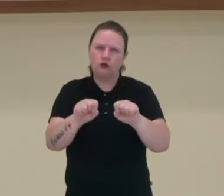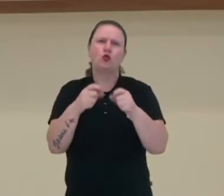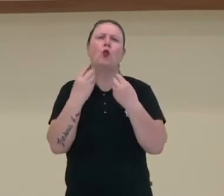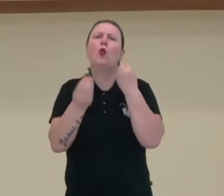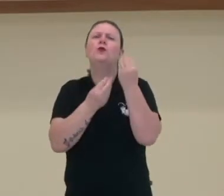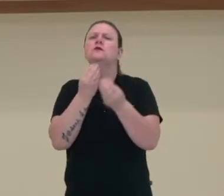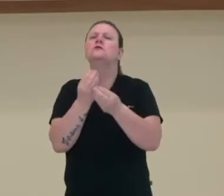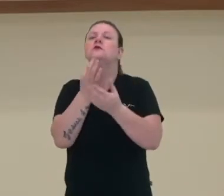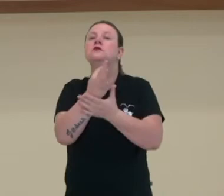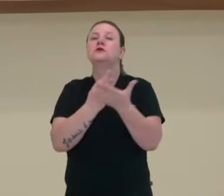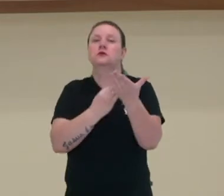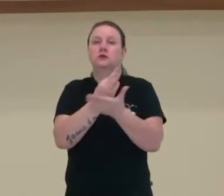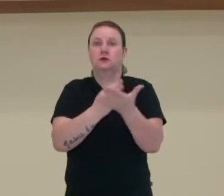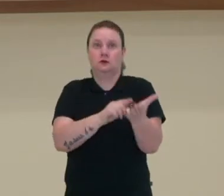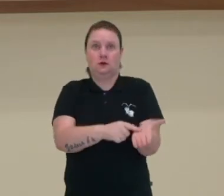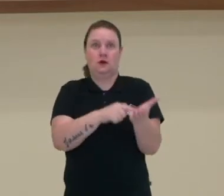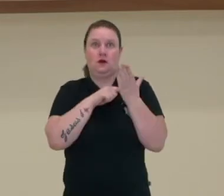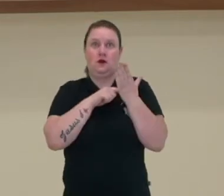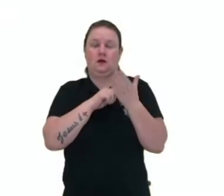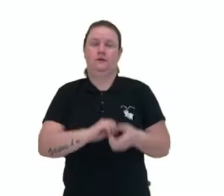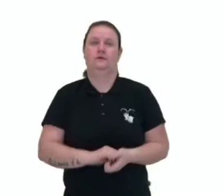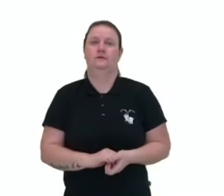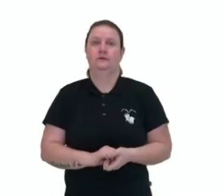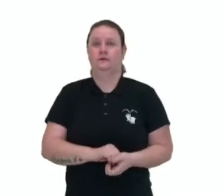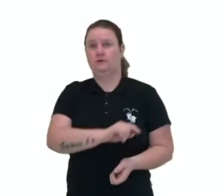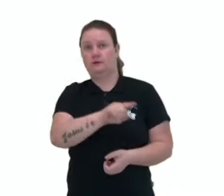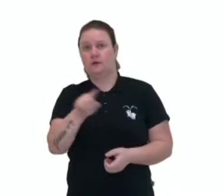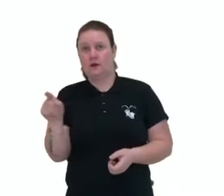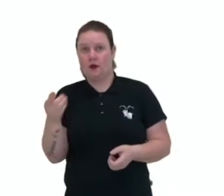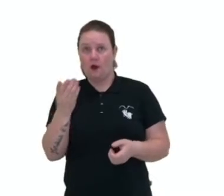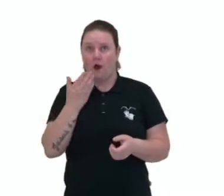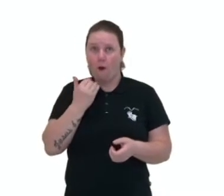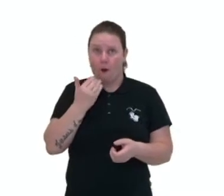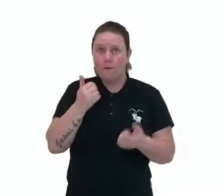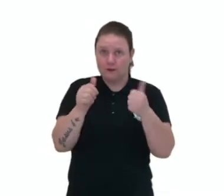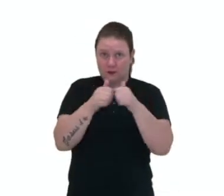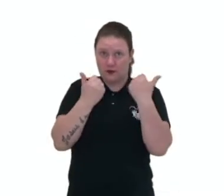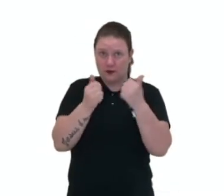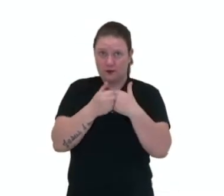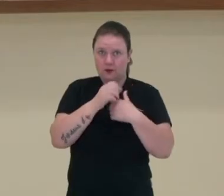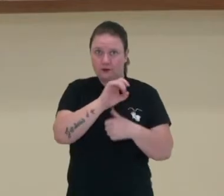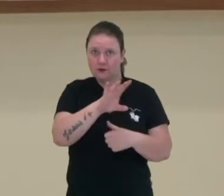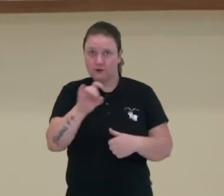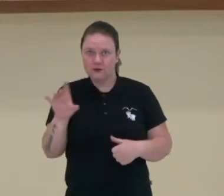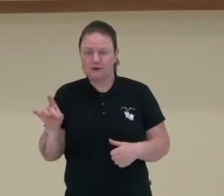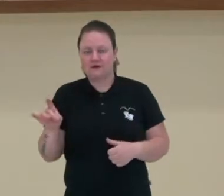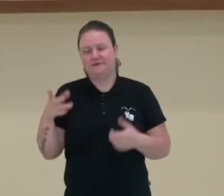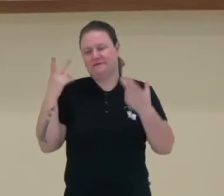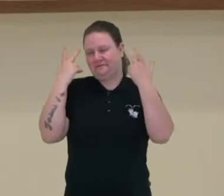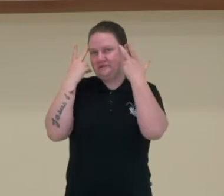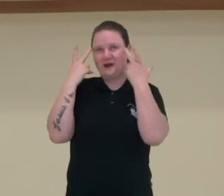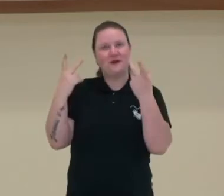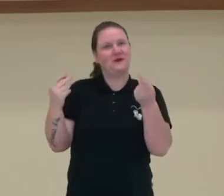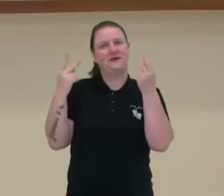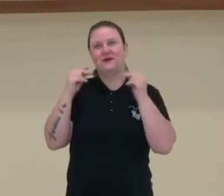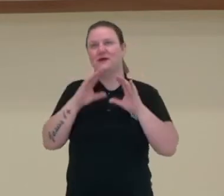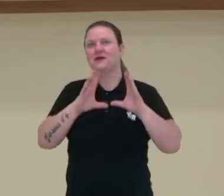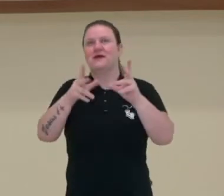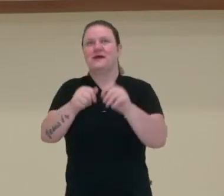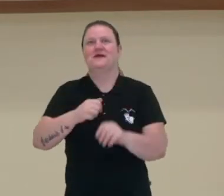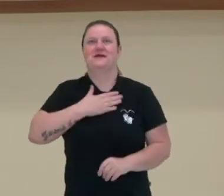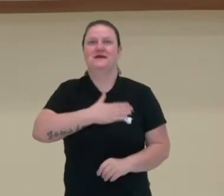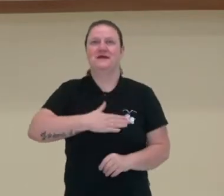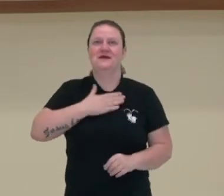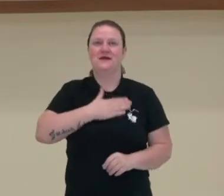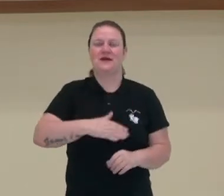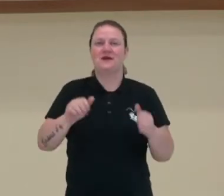Vamos lá? Você come pão todos os dias? Normal, aqui no Brasil quase todo mundo come pão. No